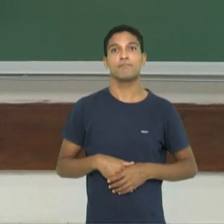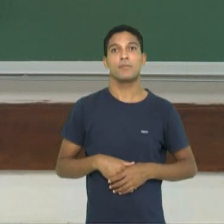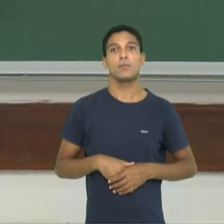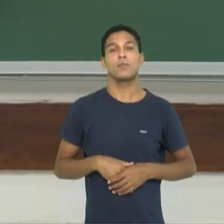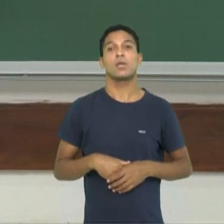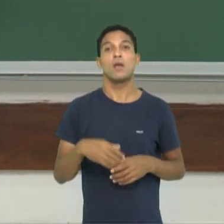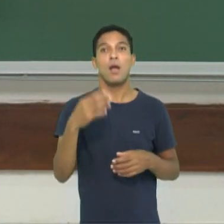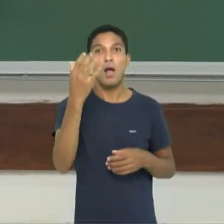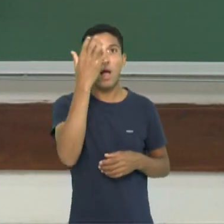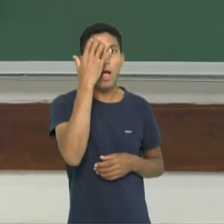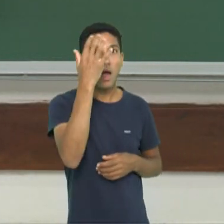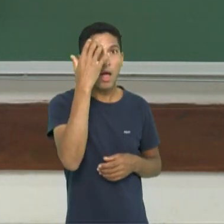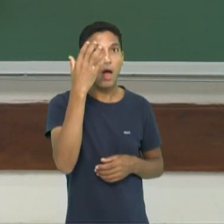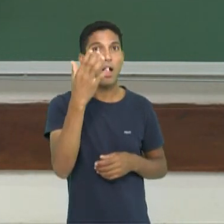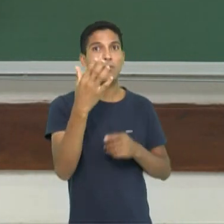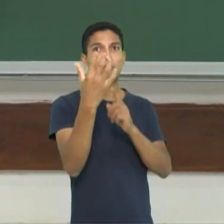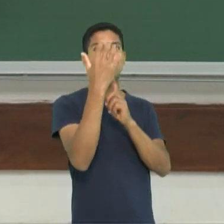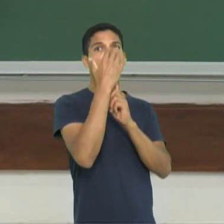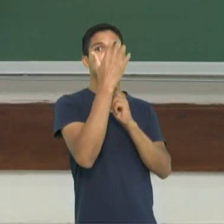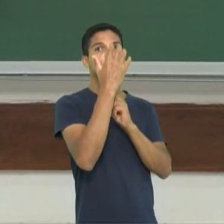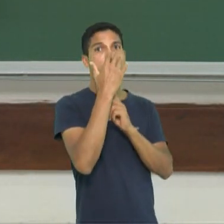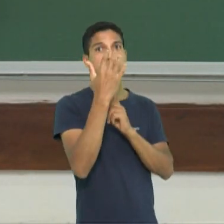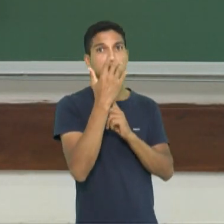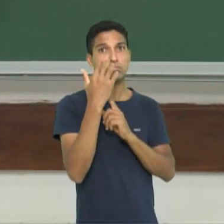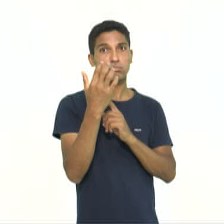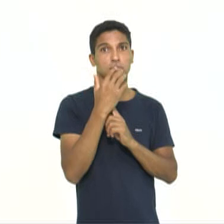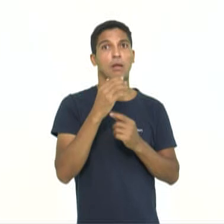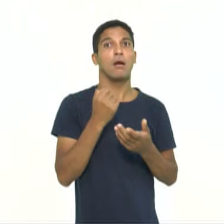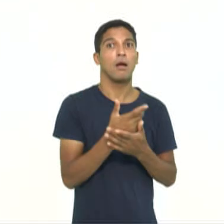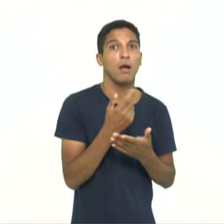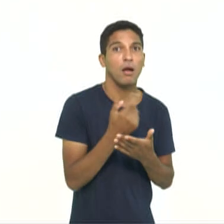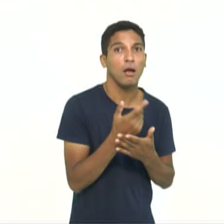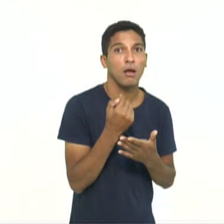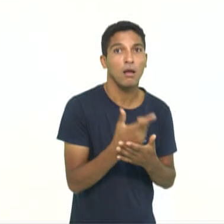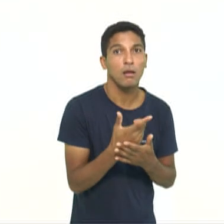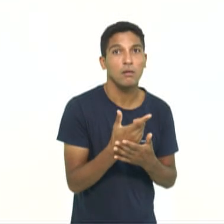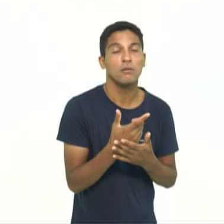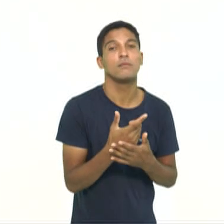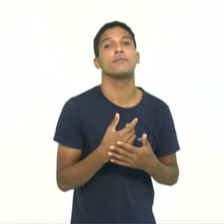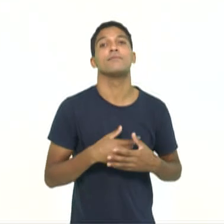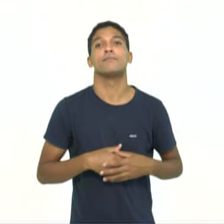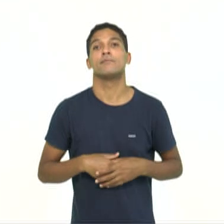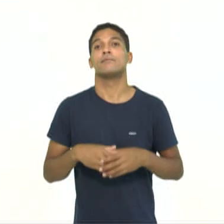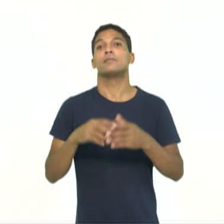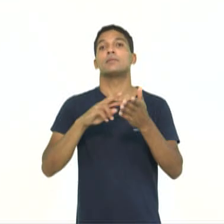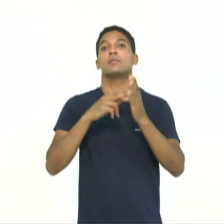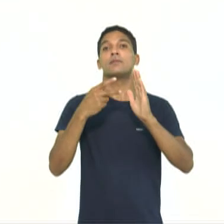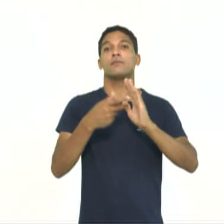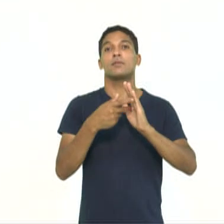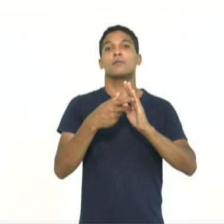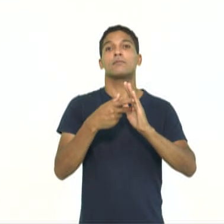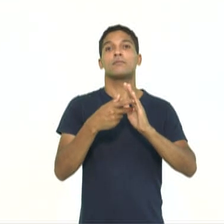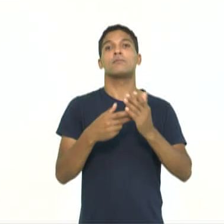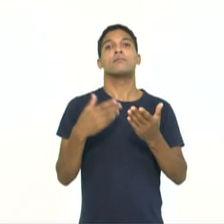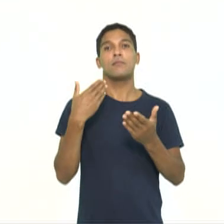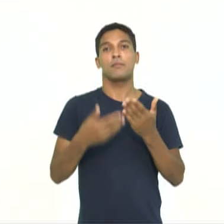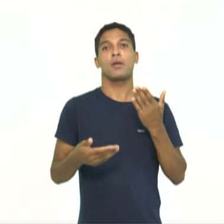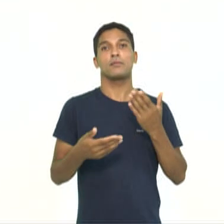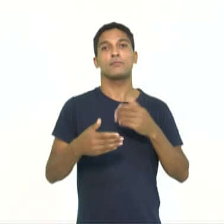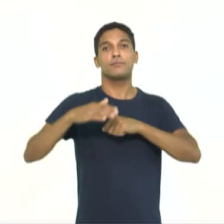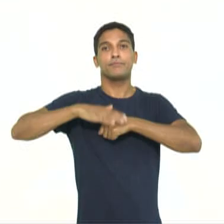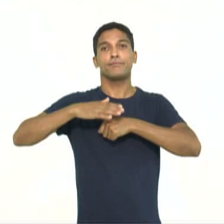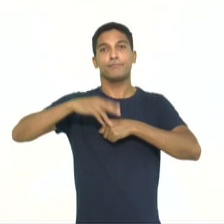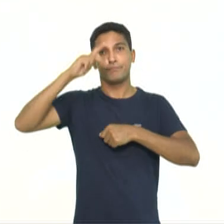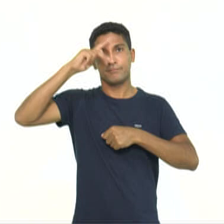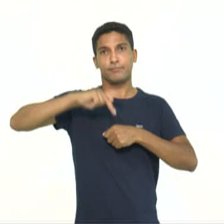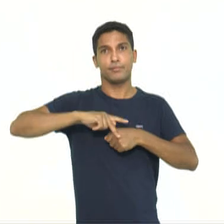subjetividade e a nossa liberdade. Então, nessa sociedade, a diferença é repudiada,